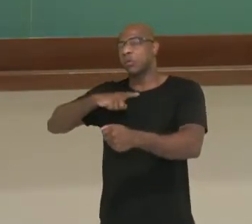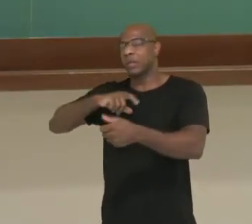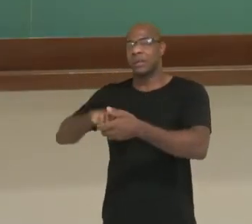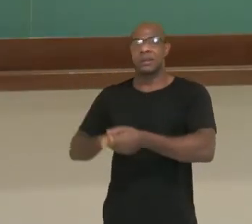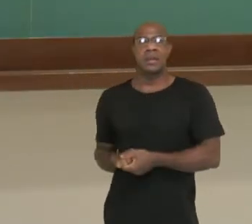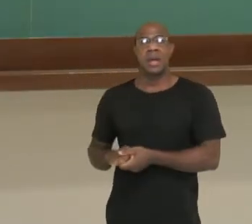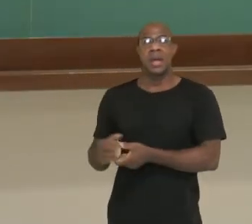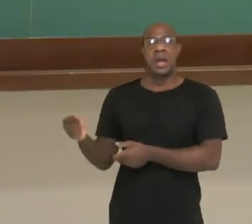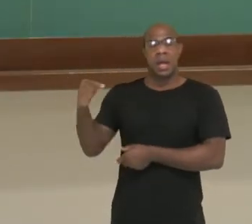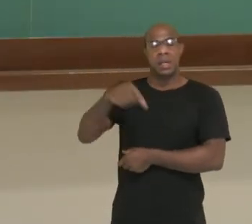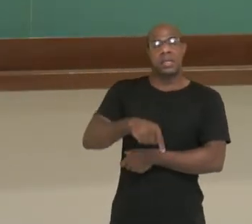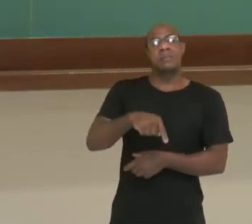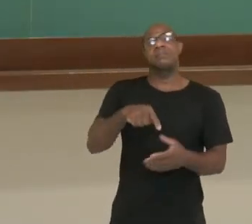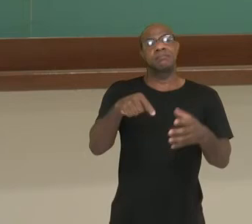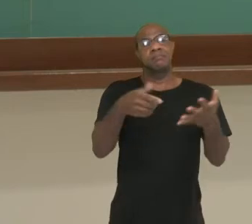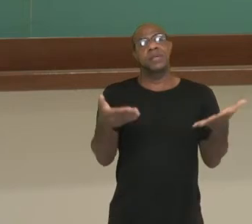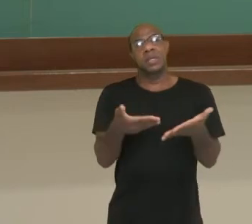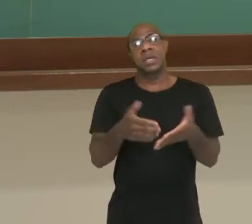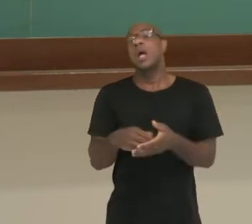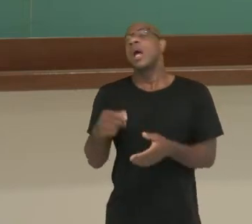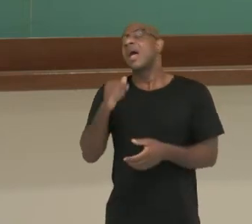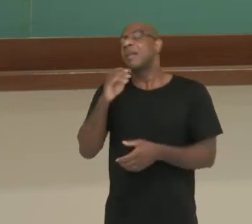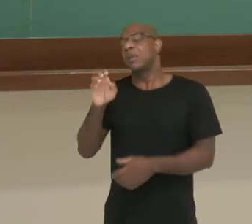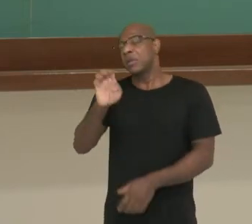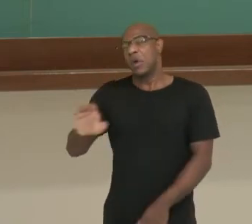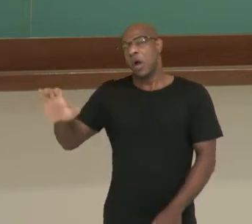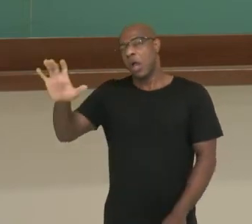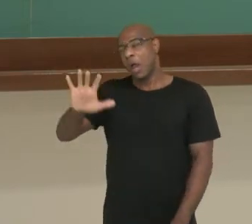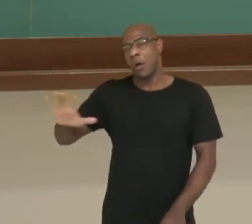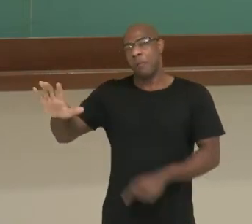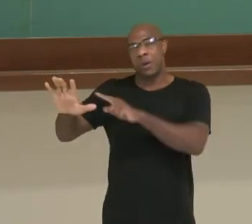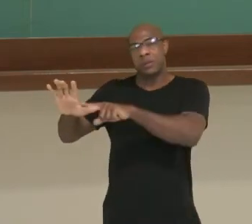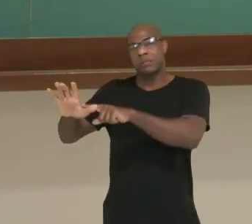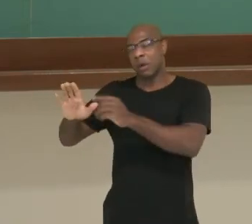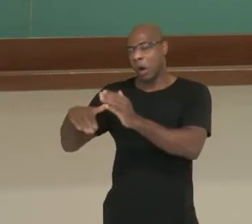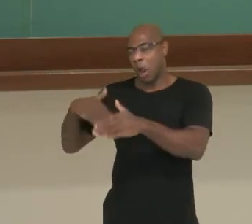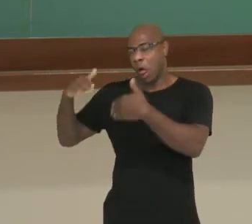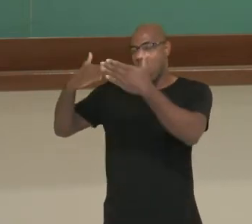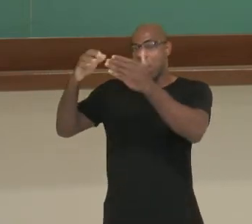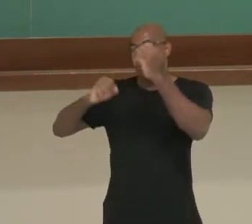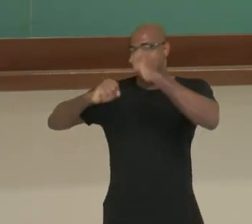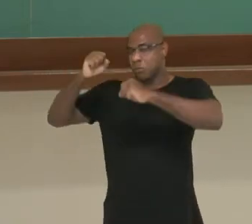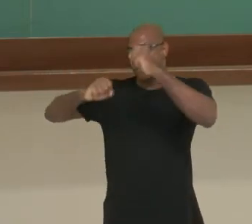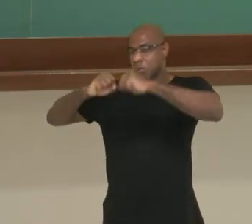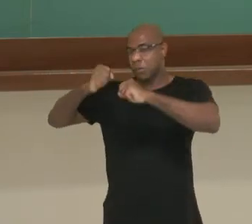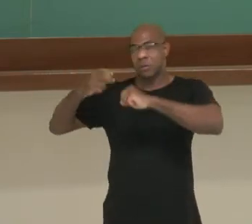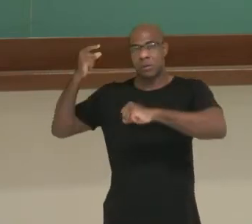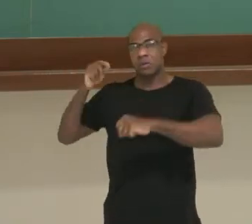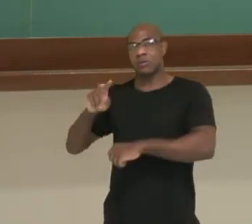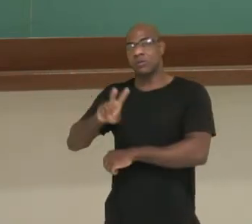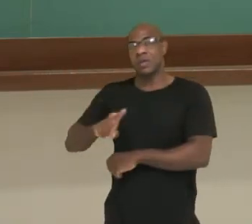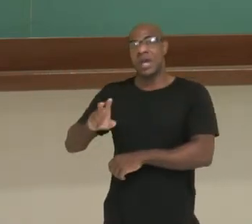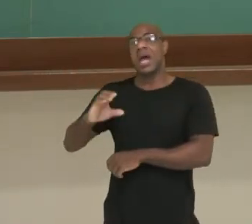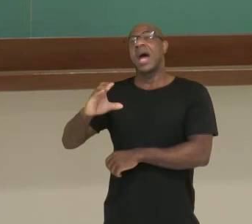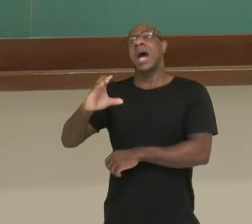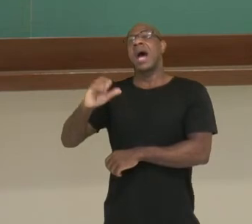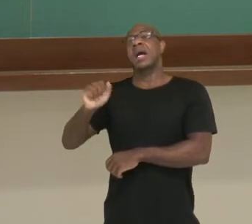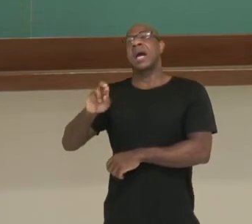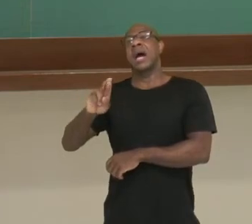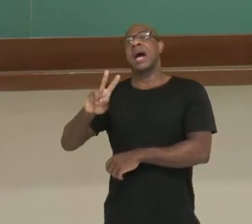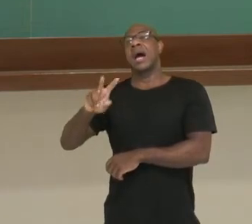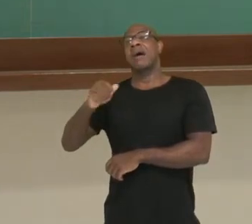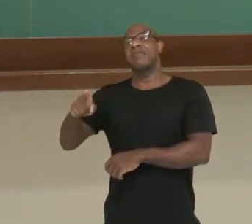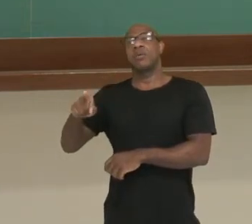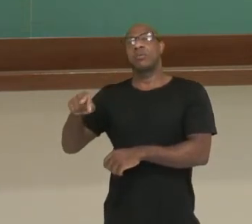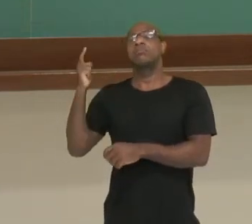carvão mineral utilizado no continente europeu, principalmente durante a Revolução Industrial. Pois, como você sabe, durante a